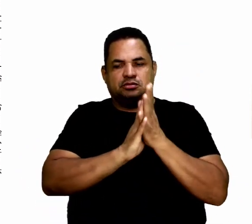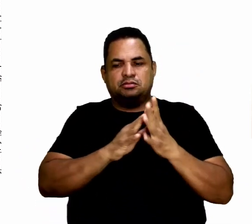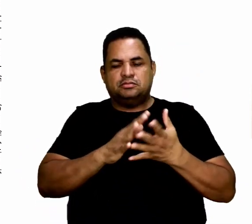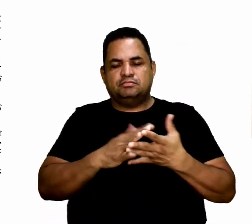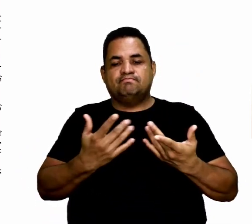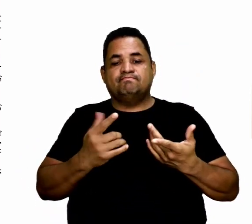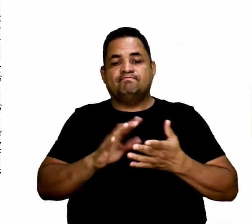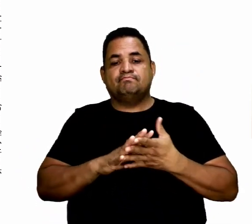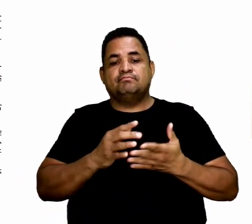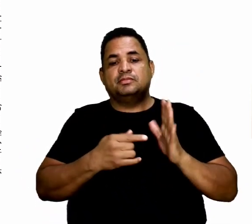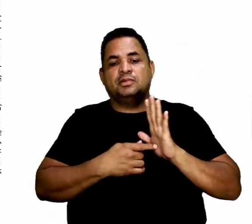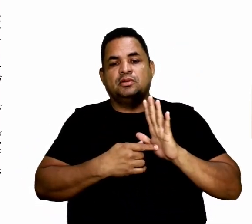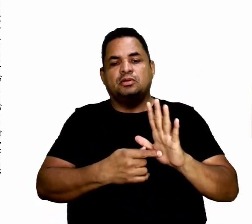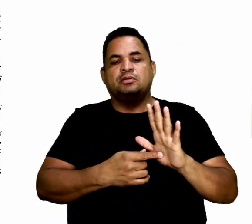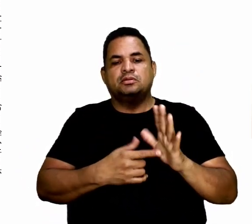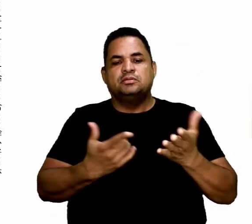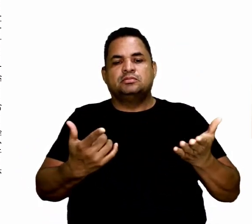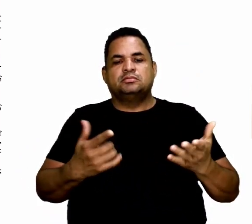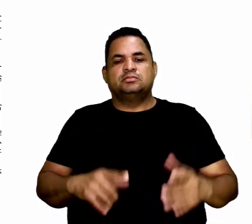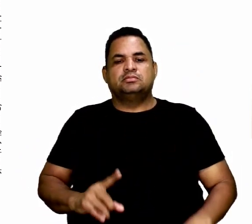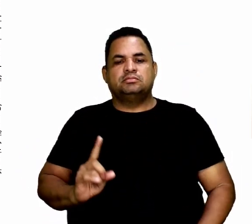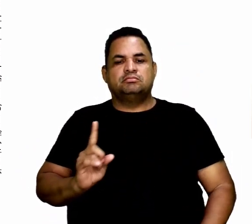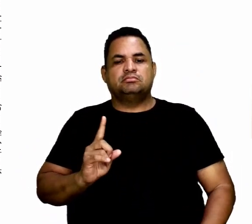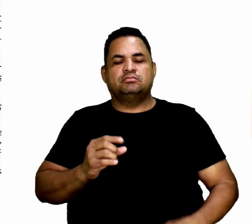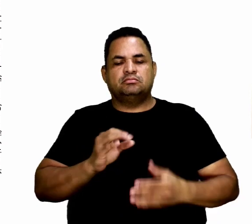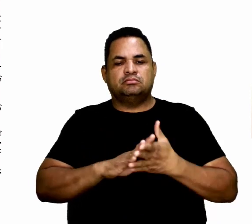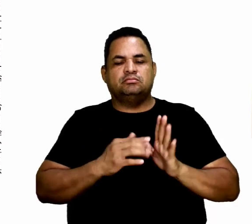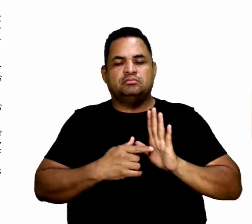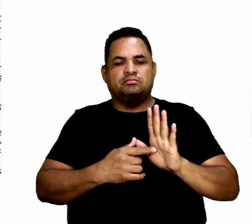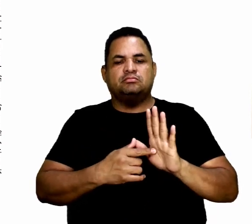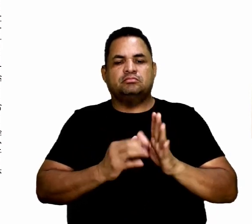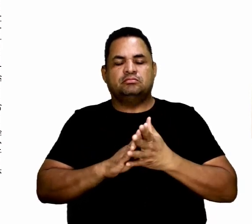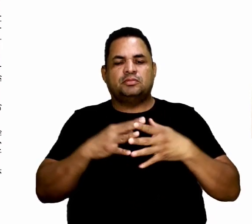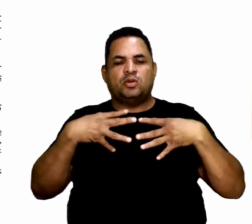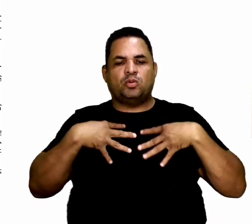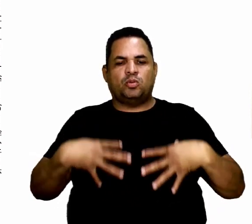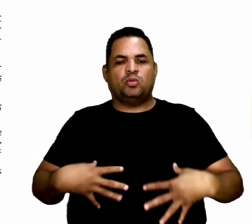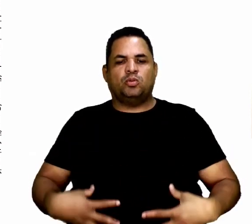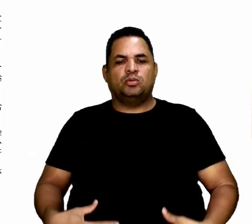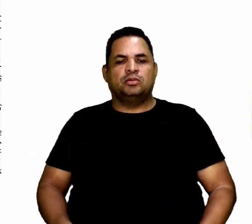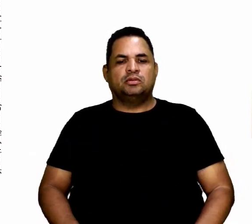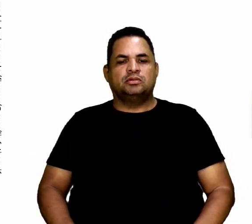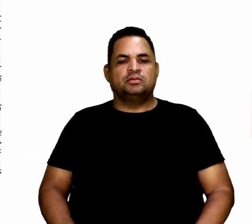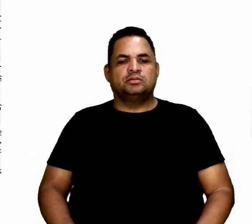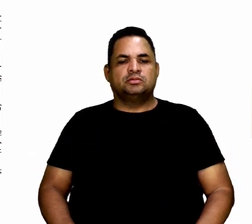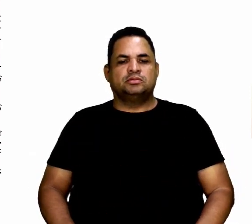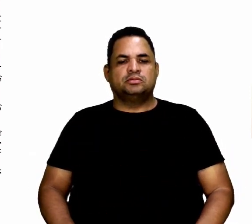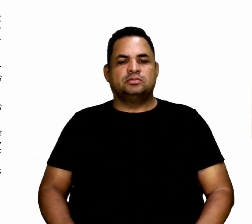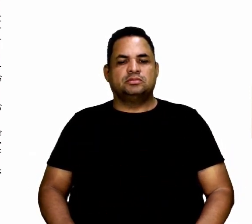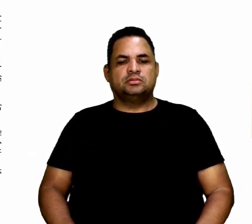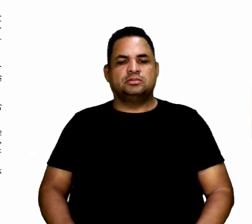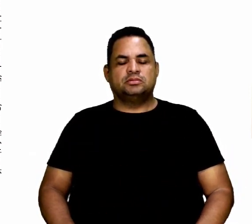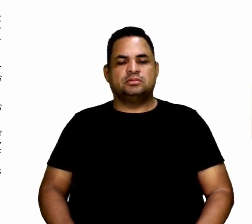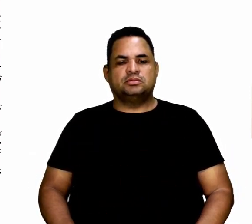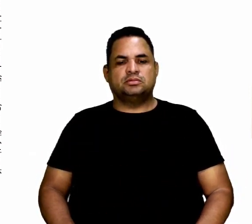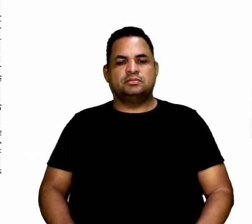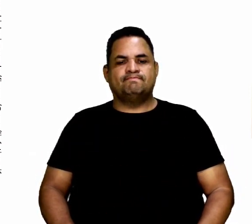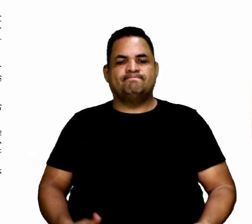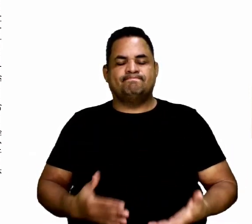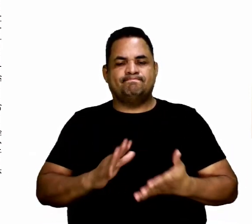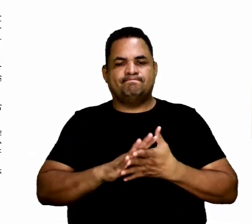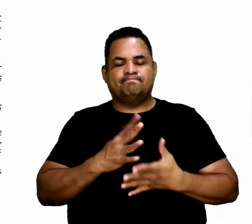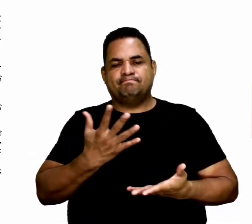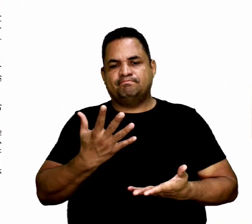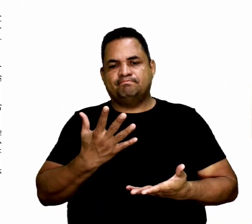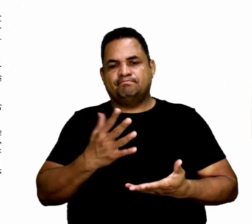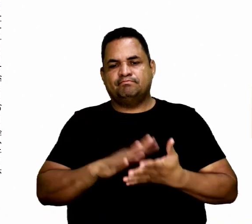fosse uma demonstração, claro que não está expressado dentro de um corpo aqui, né, na figura. Ela está só como se fosse